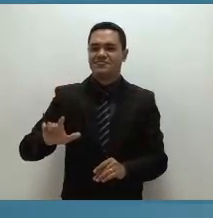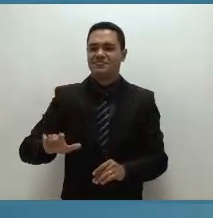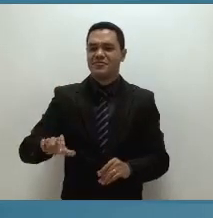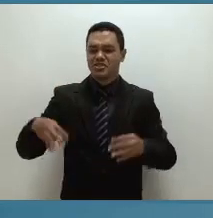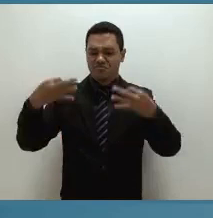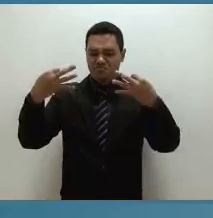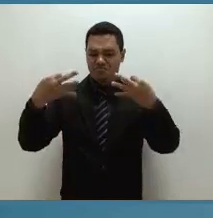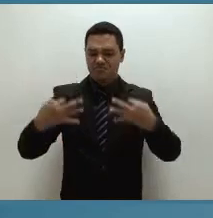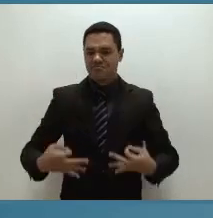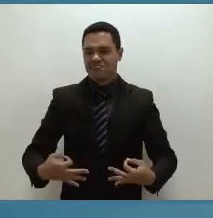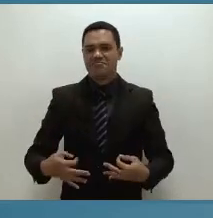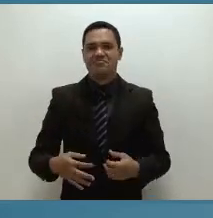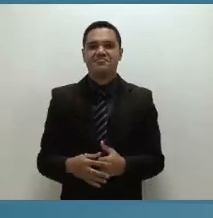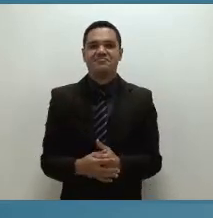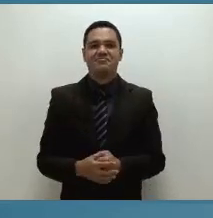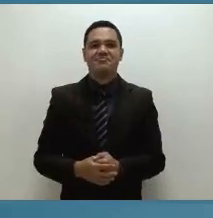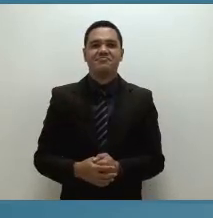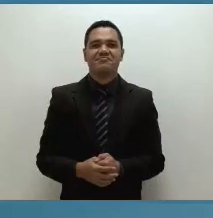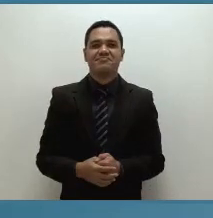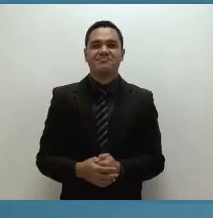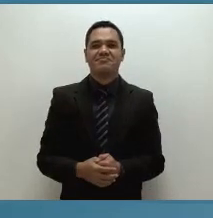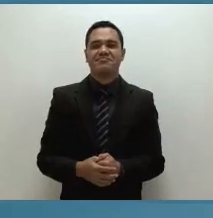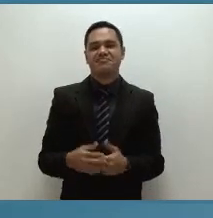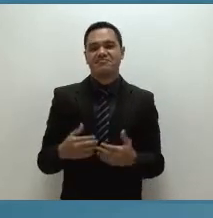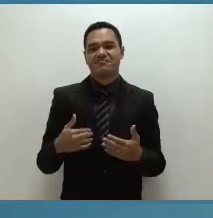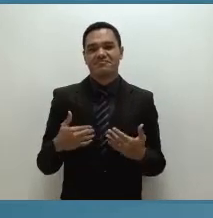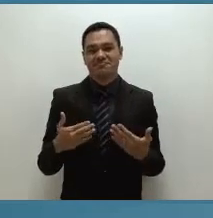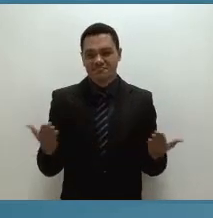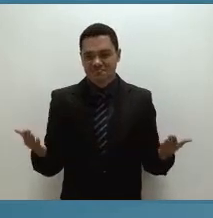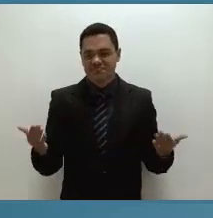seriedade necessária. Então, é o que eu tinha a dizer.